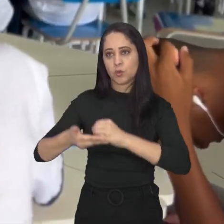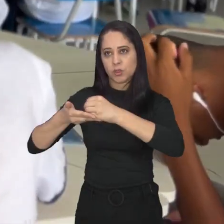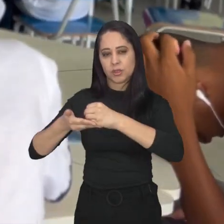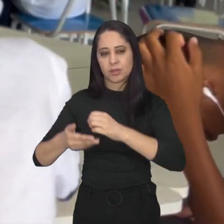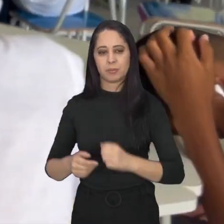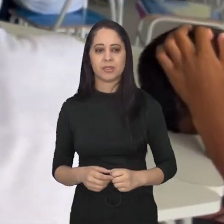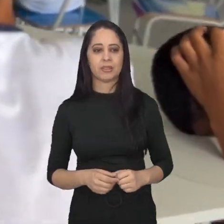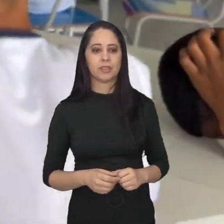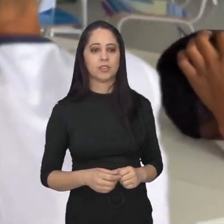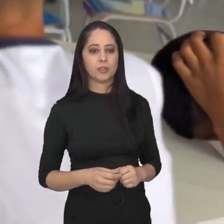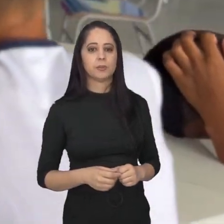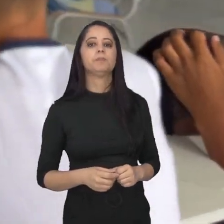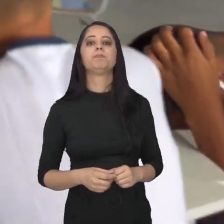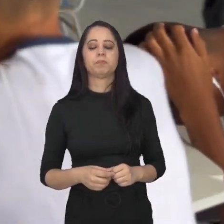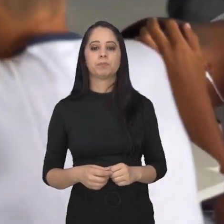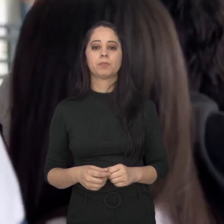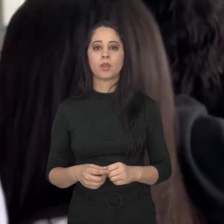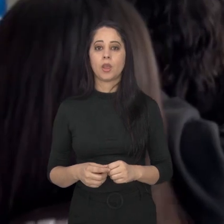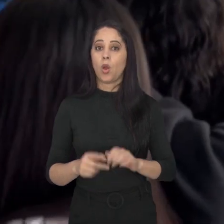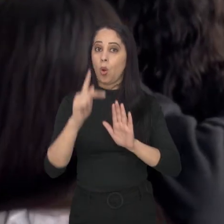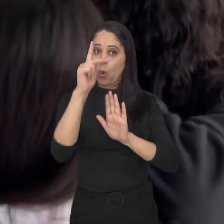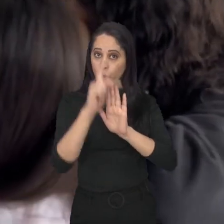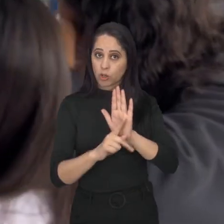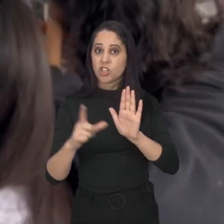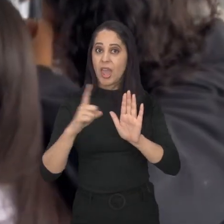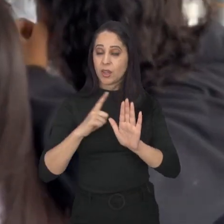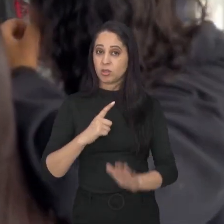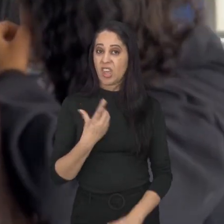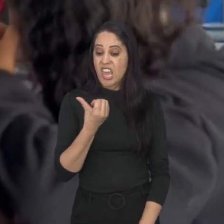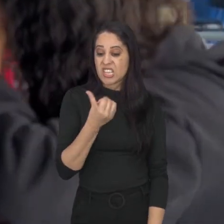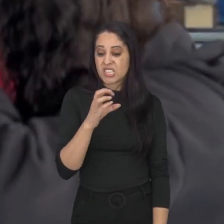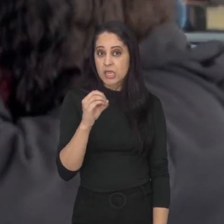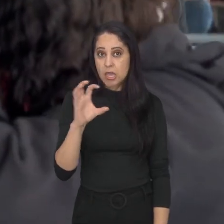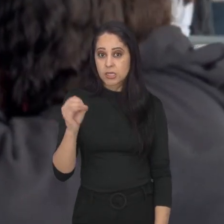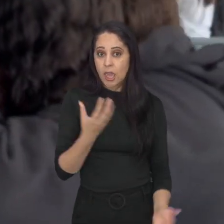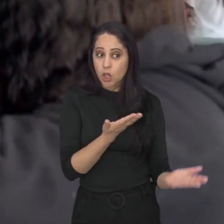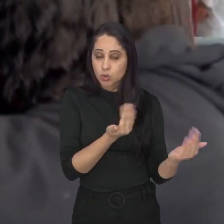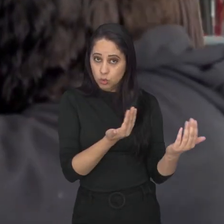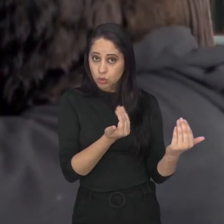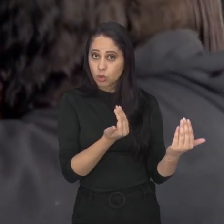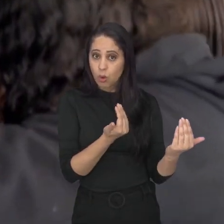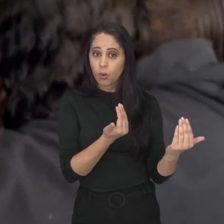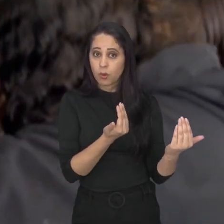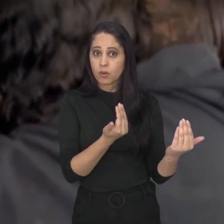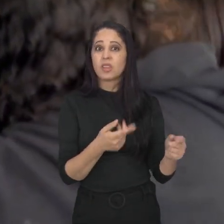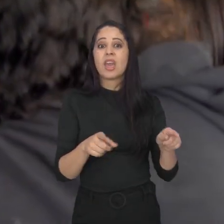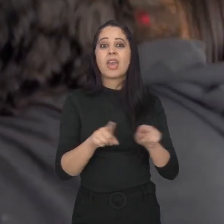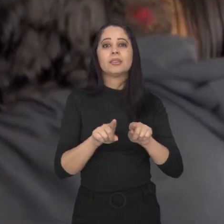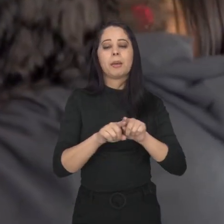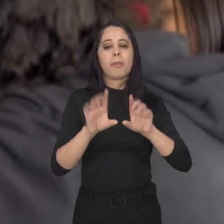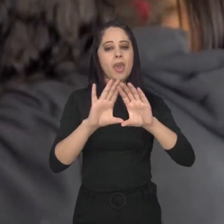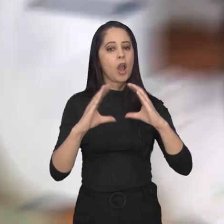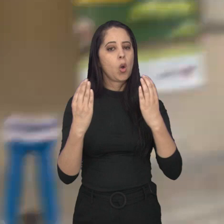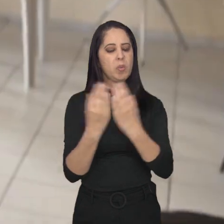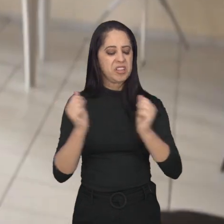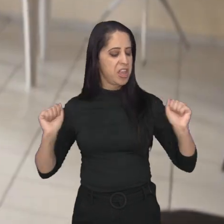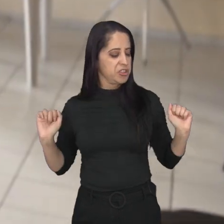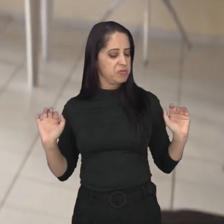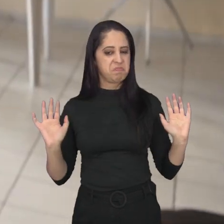CRAS, a Fundaz ou então escolas e a gente faz um workshop, conversa, olha o espaço e a partir desse